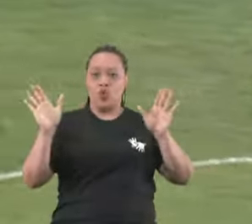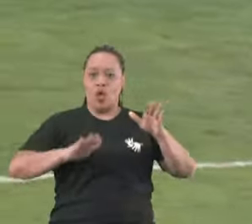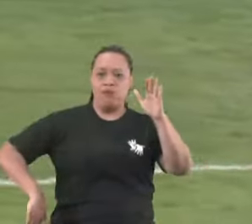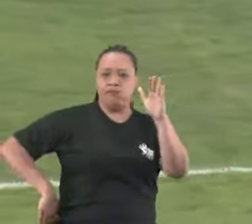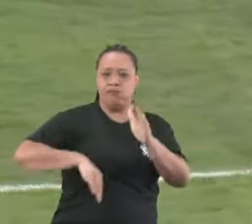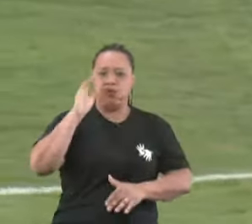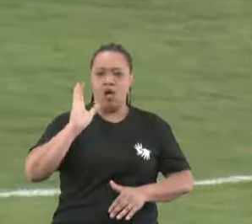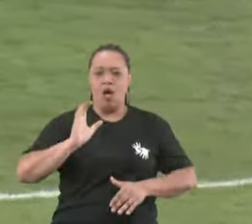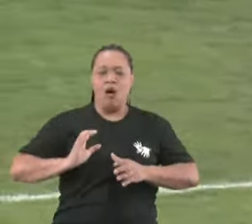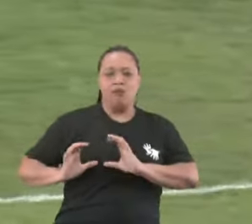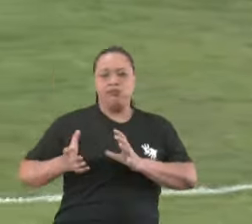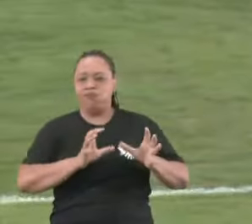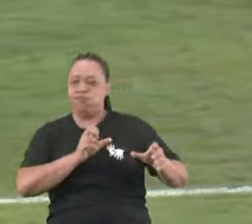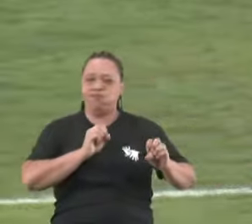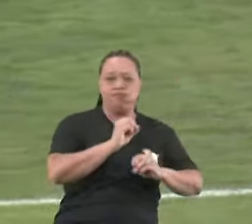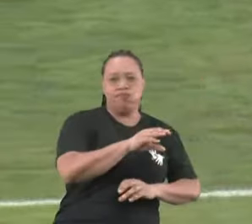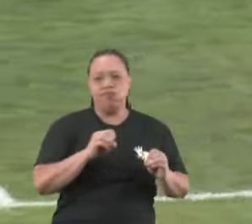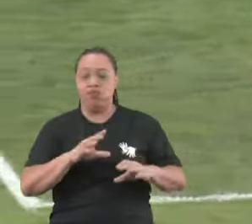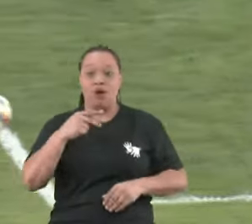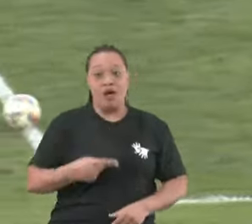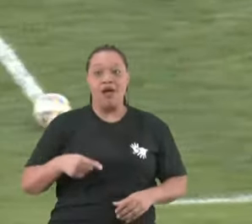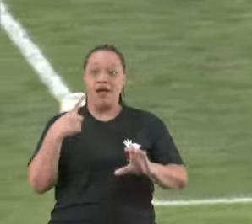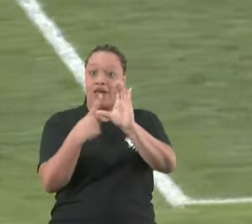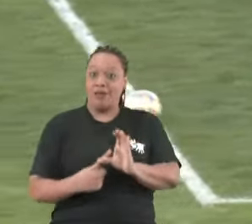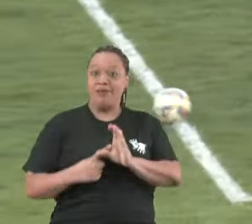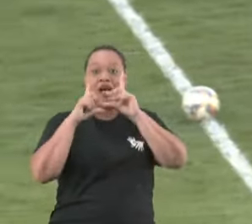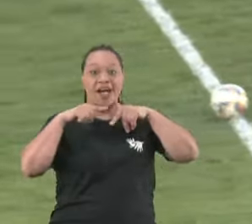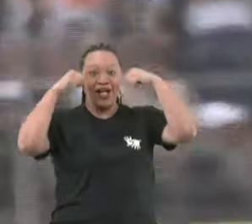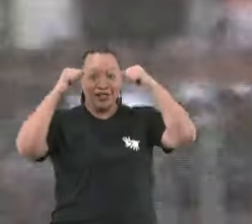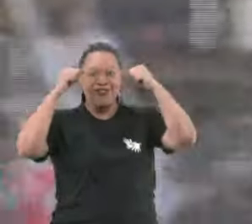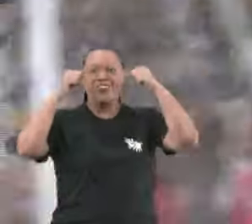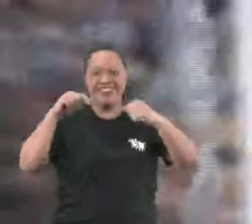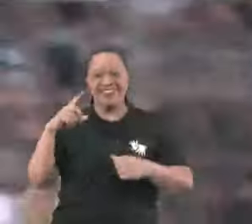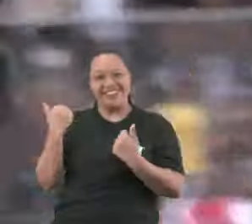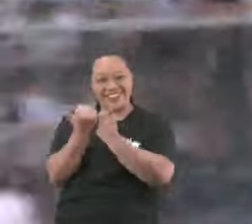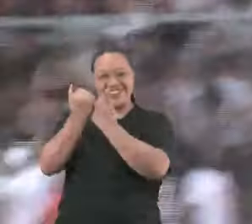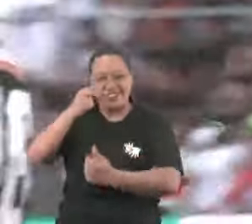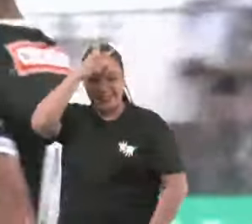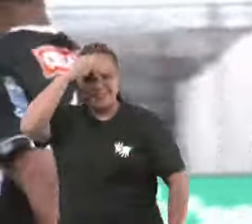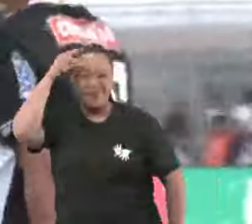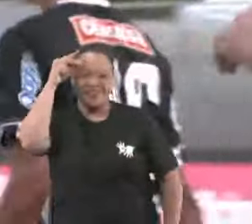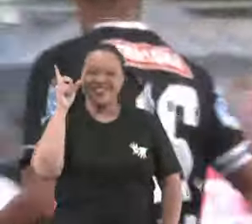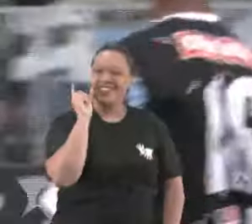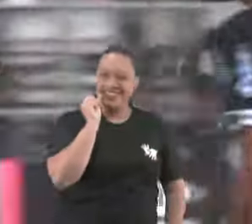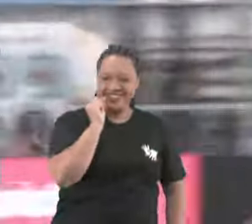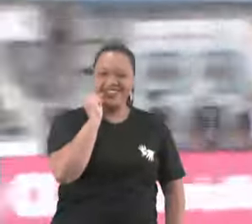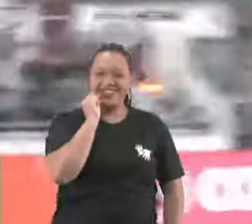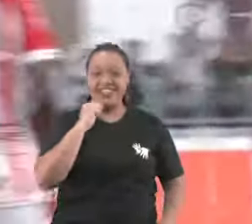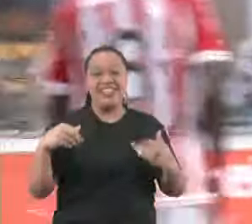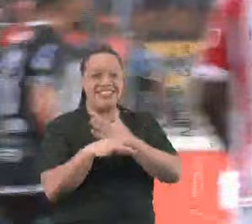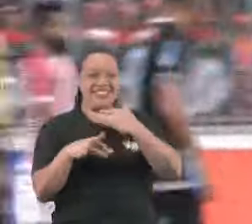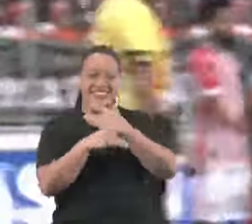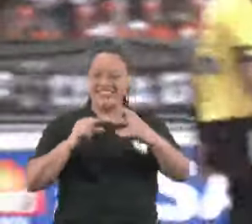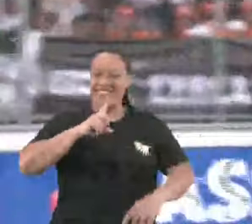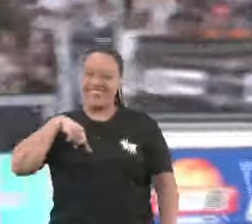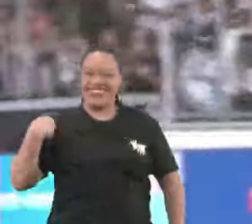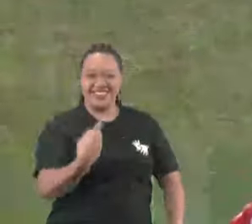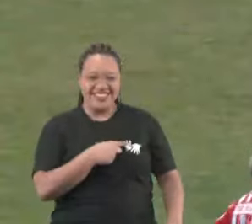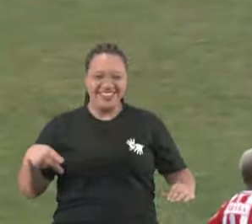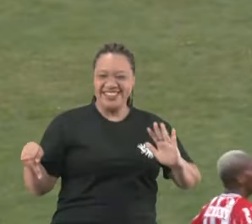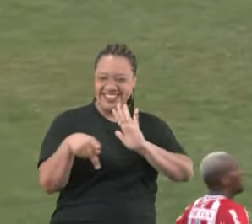Bola rolando no Campeonato Alagoano é massa. E a galera vibrando com o apoio da Prefeitura de Maceió. Cidade de todos